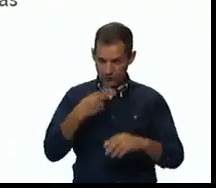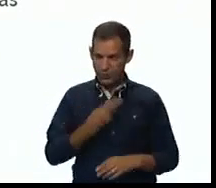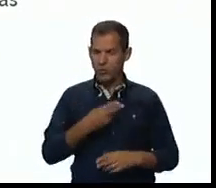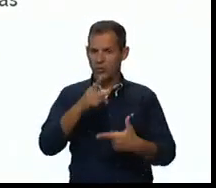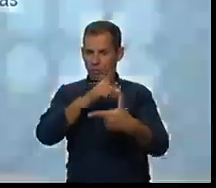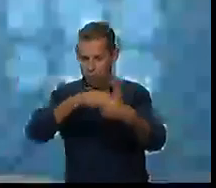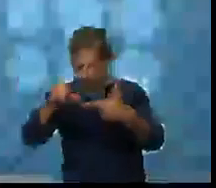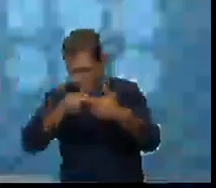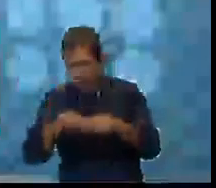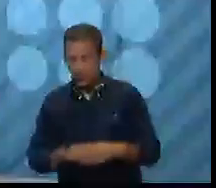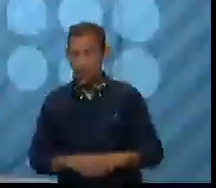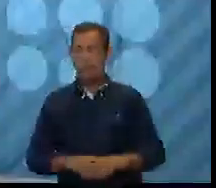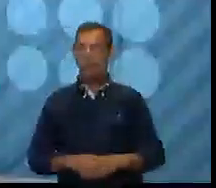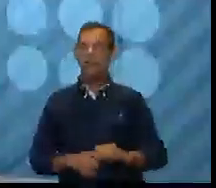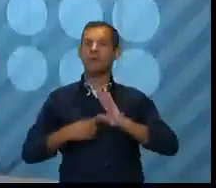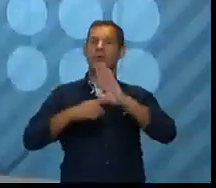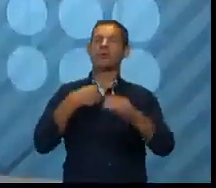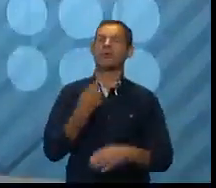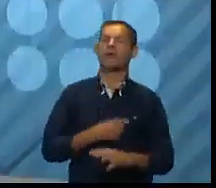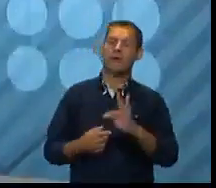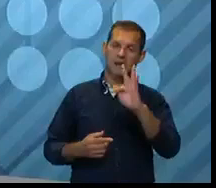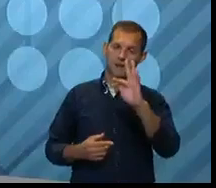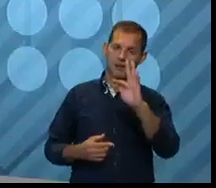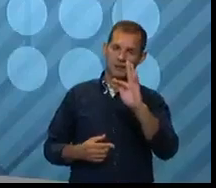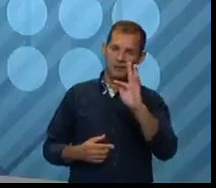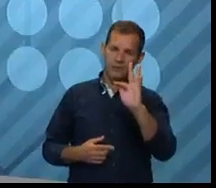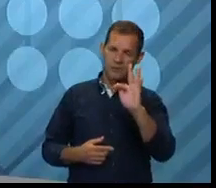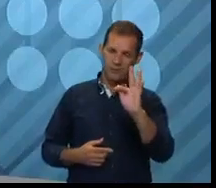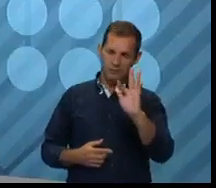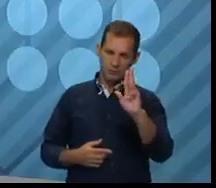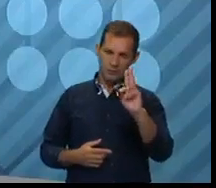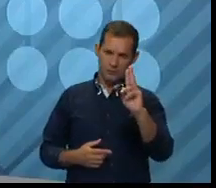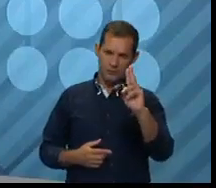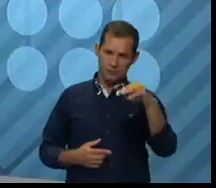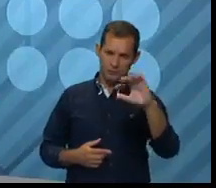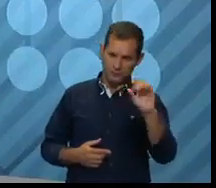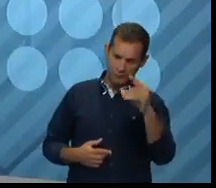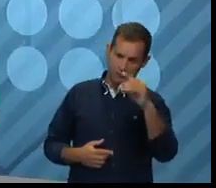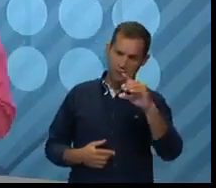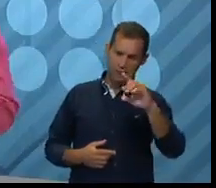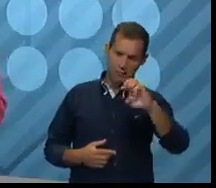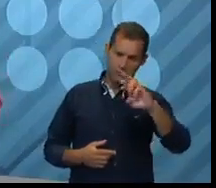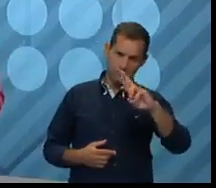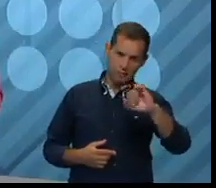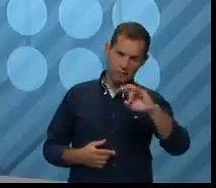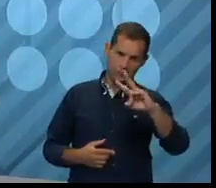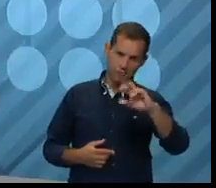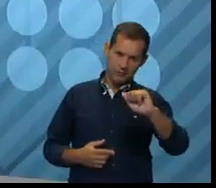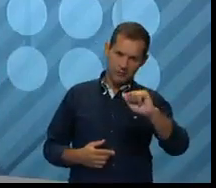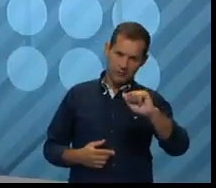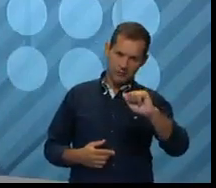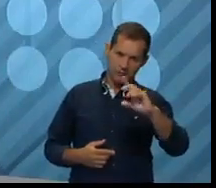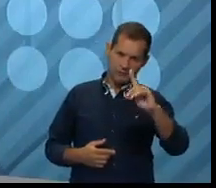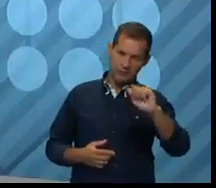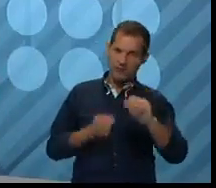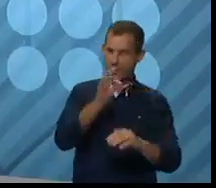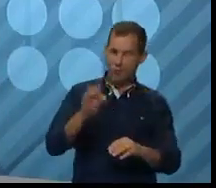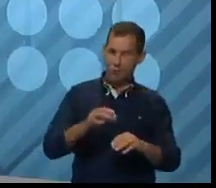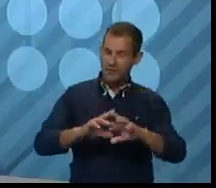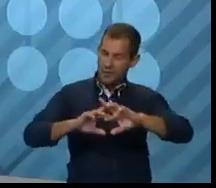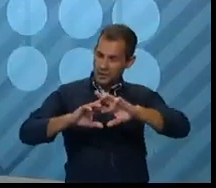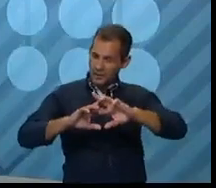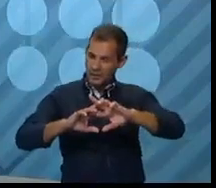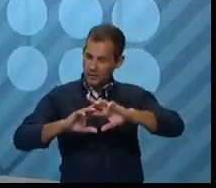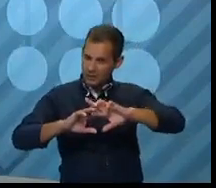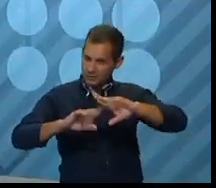problema, ele nos deu a função derivada, ou seja, a taxa de variação do lucro. Mas ele